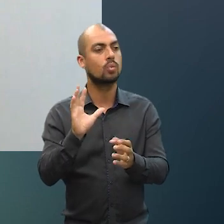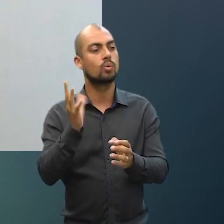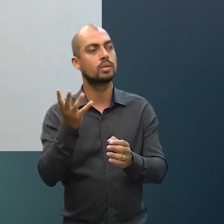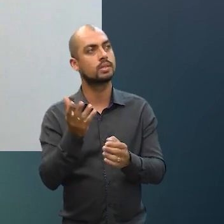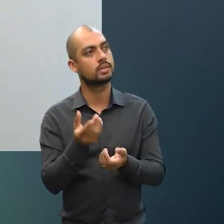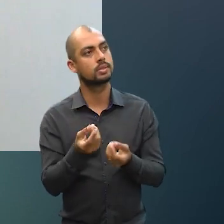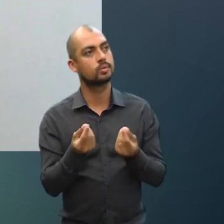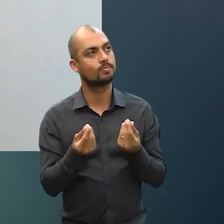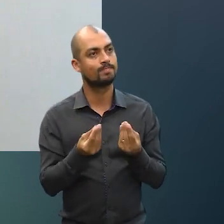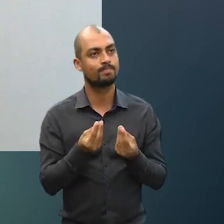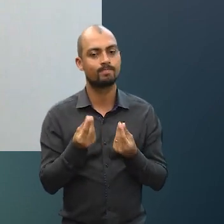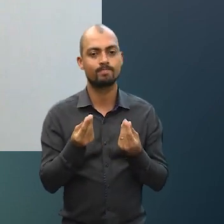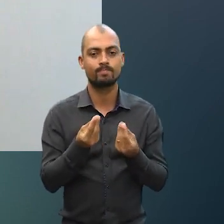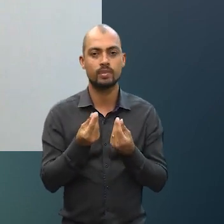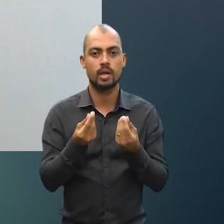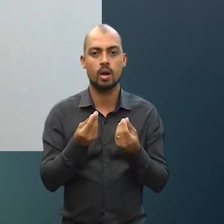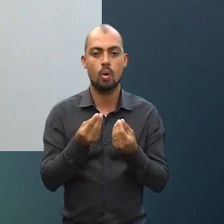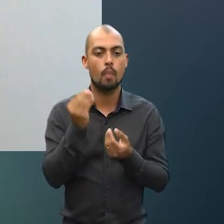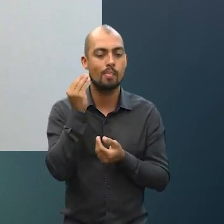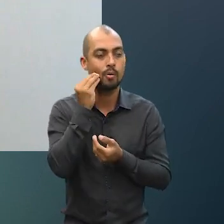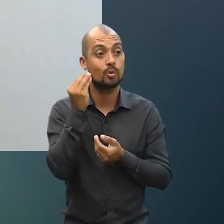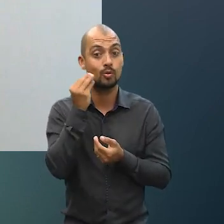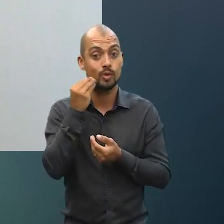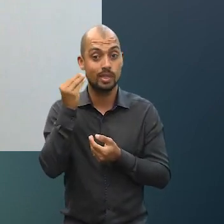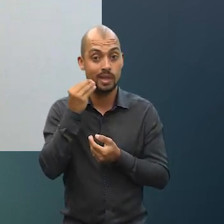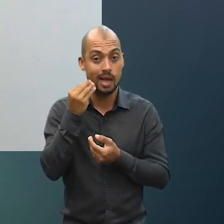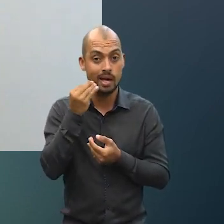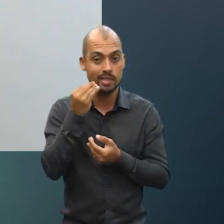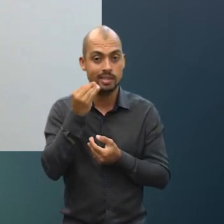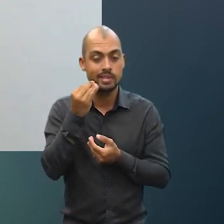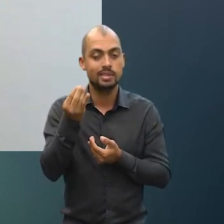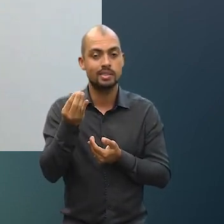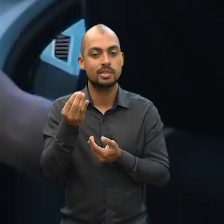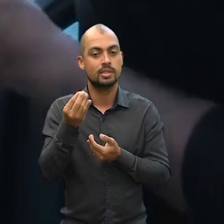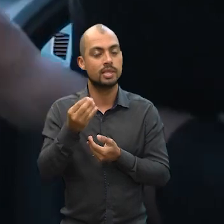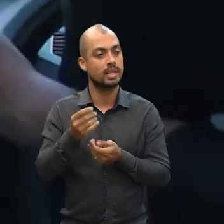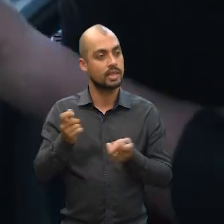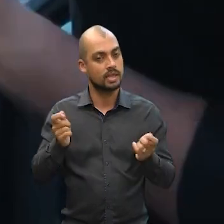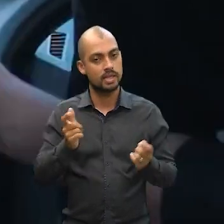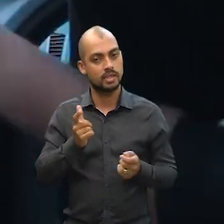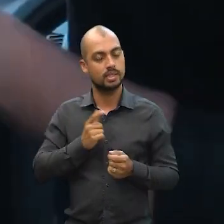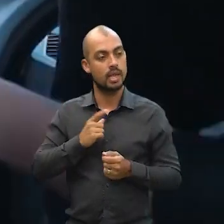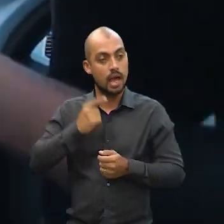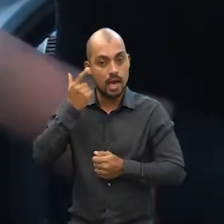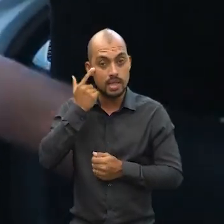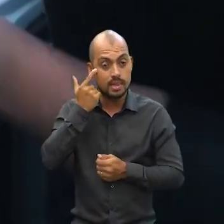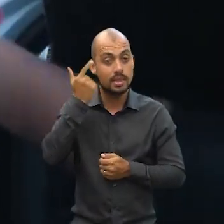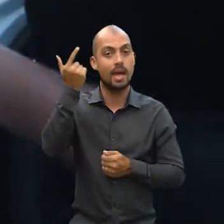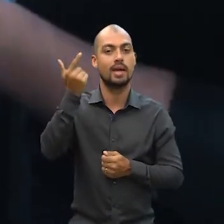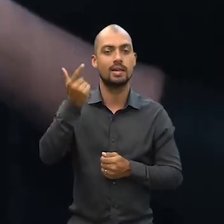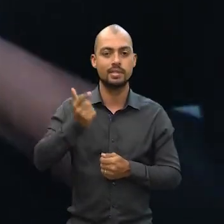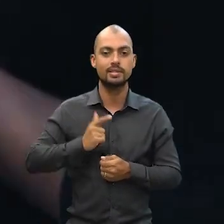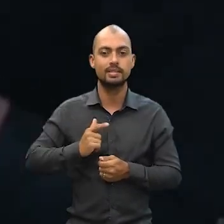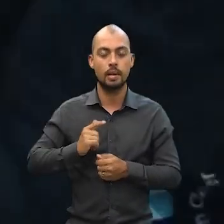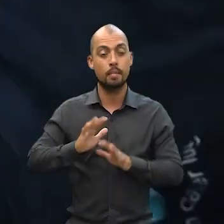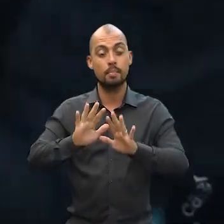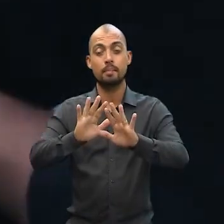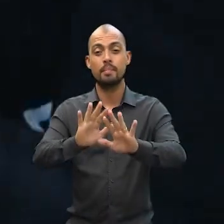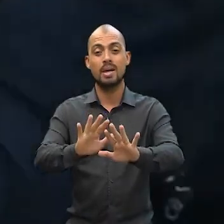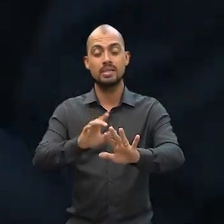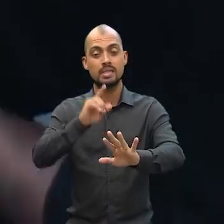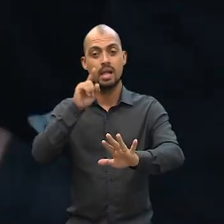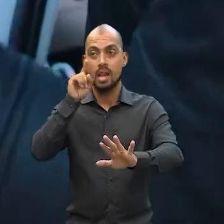como se diz, essa oportunidade de poder ter essa ideia, mas